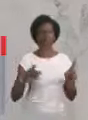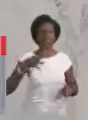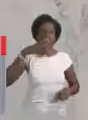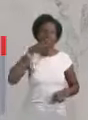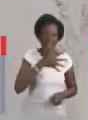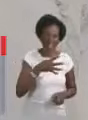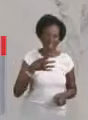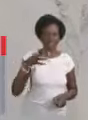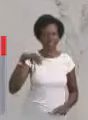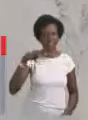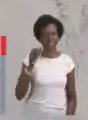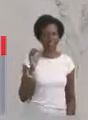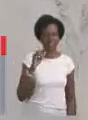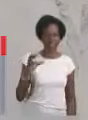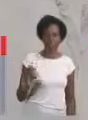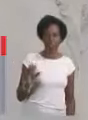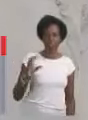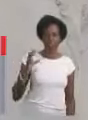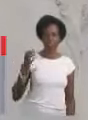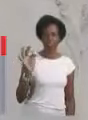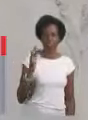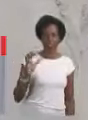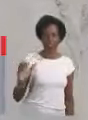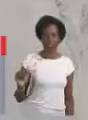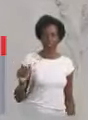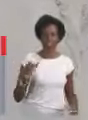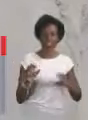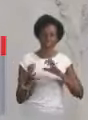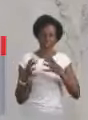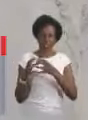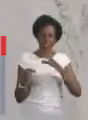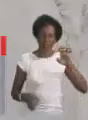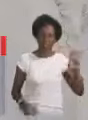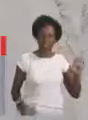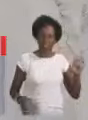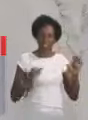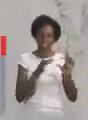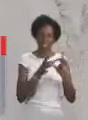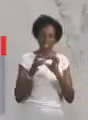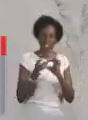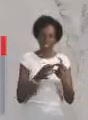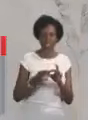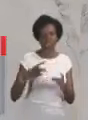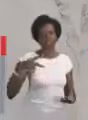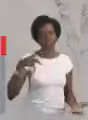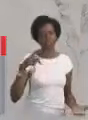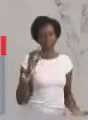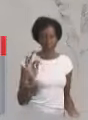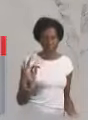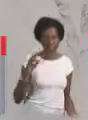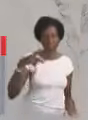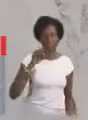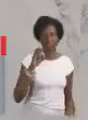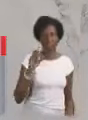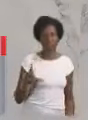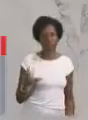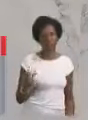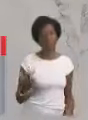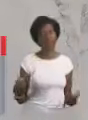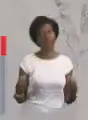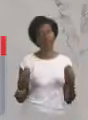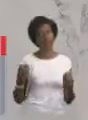de ser de esquerda né de estar aliado ao PT ao pessoal da é de mais ninguém acredita né é só sabe porque